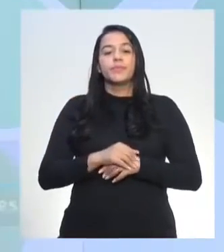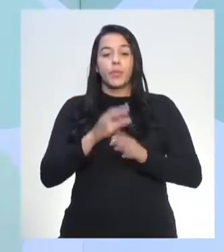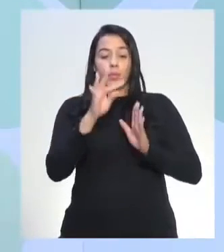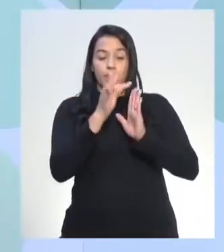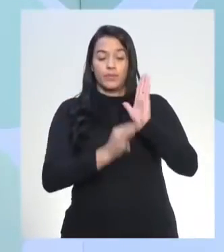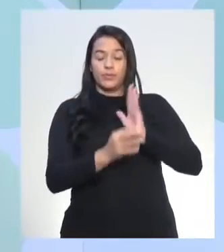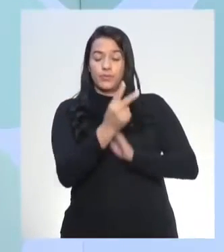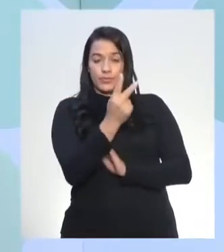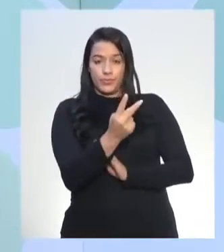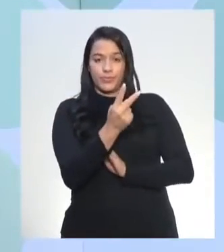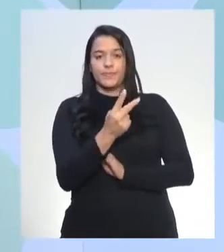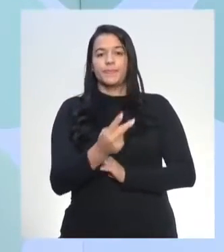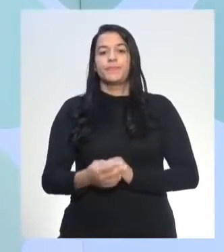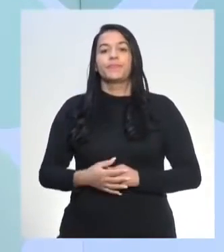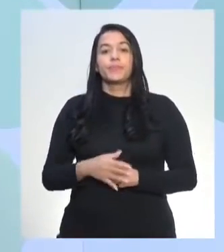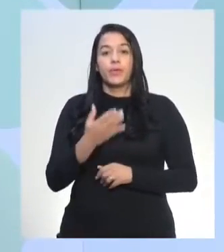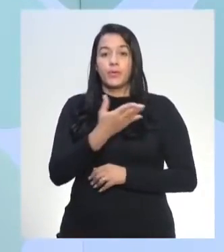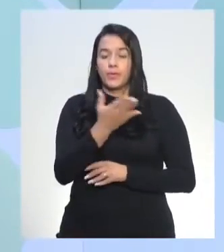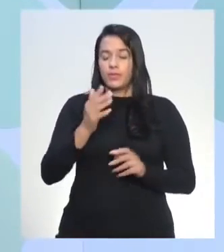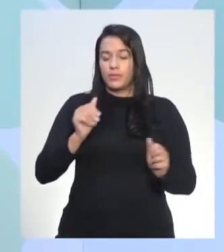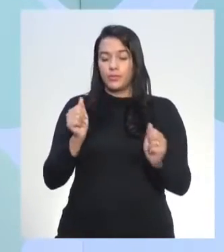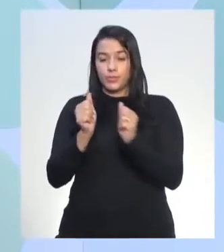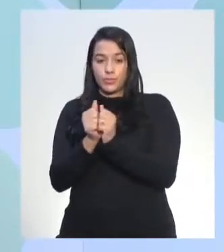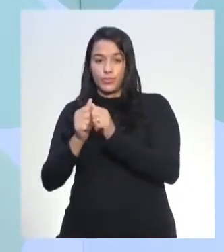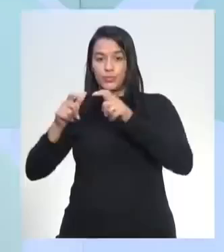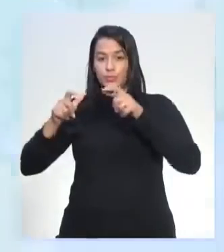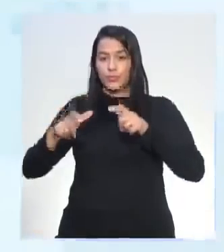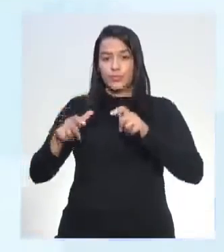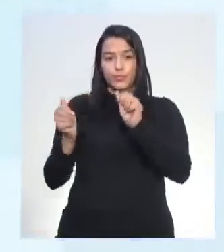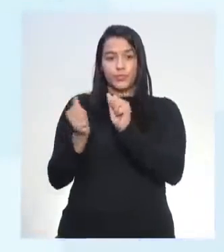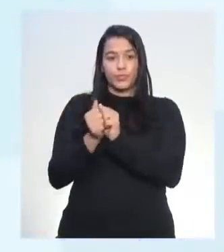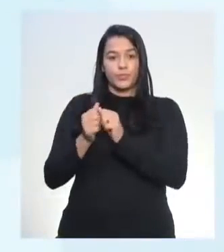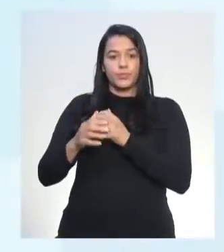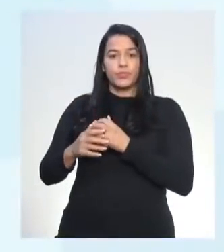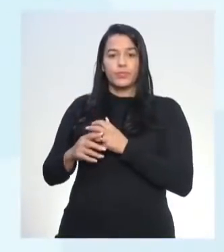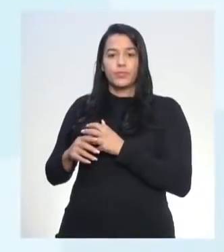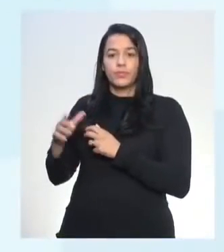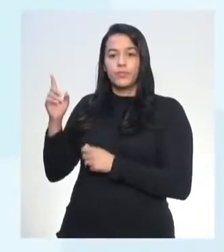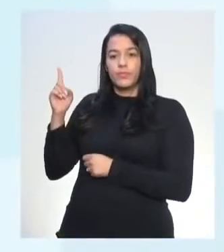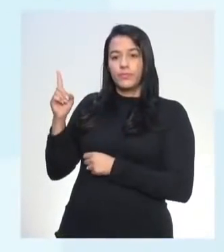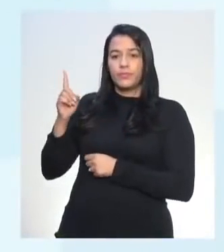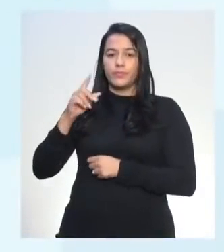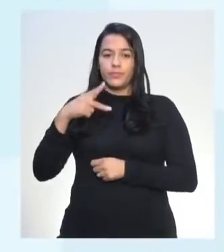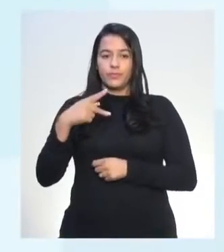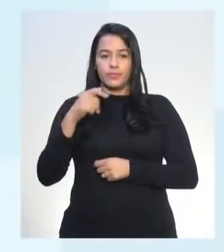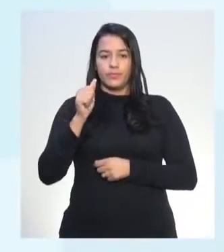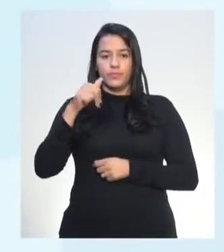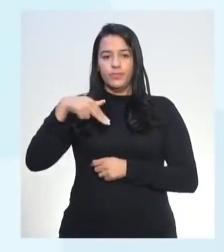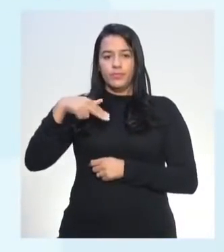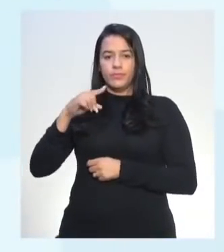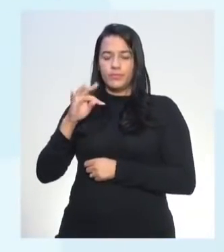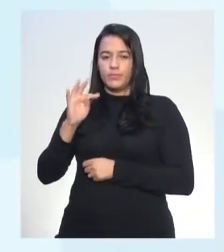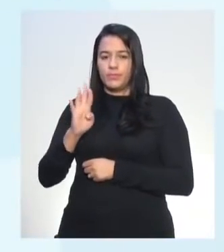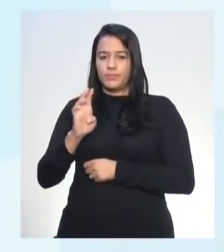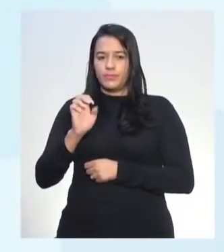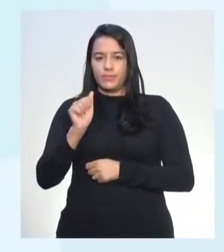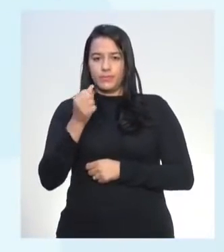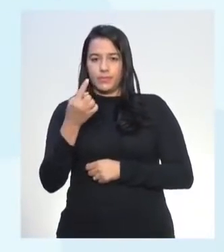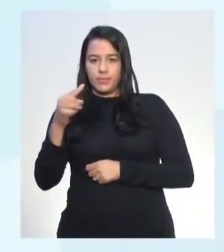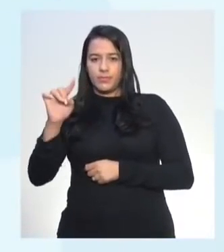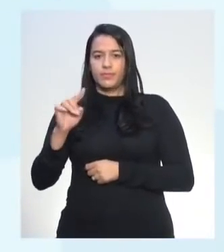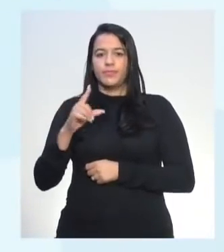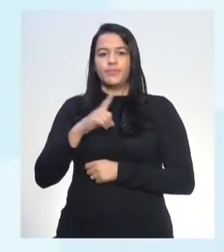só. O primeiro, Quino se juntou ao panteão. Põe na tela para a gente ver, olha só. Quino se juntou ao panteão de Cortázar, Borges,